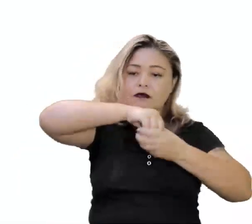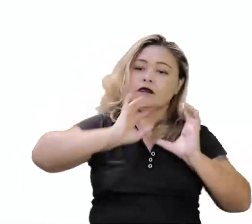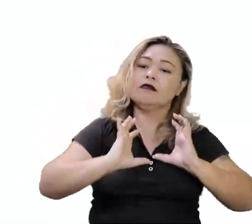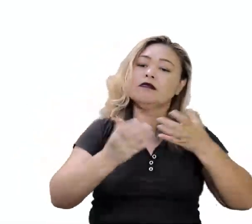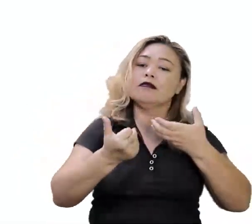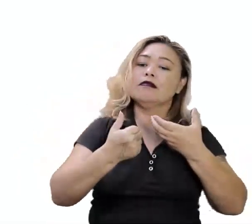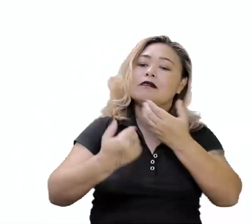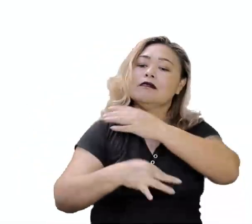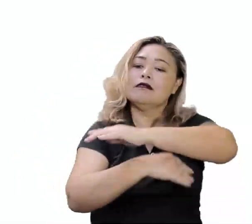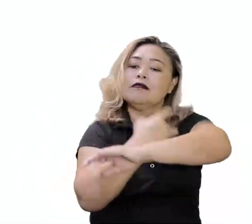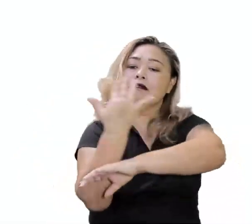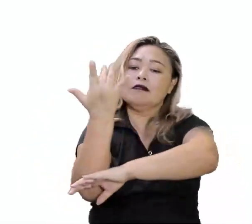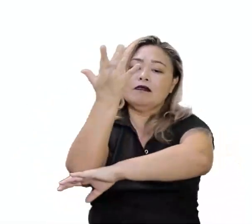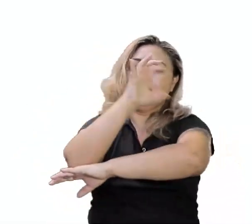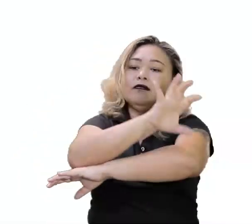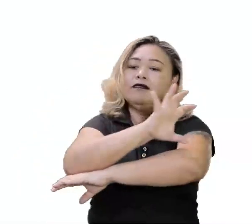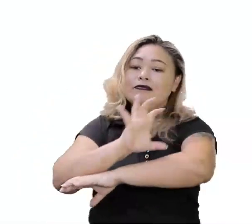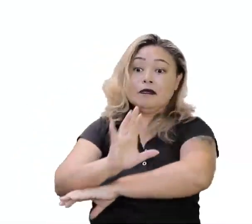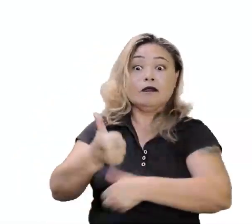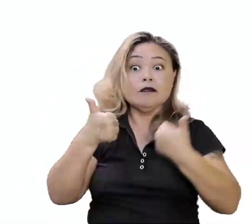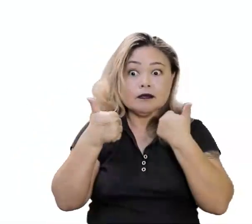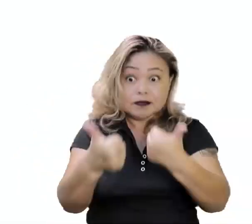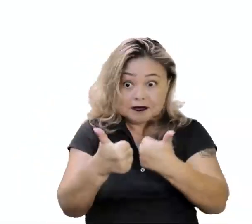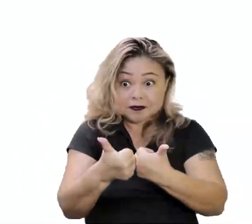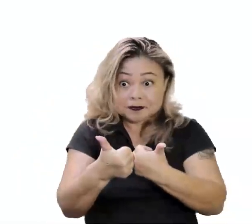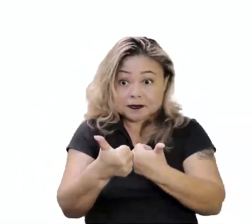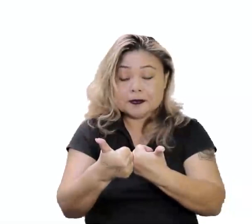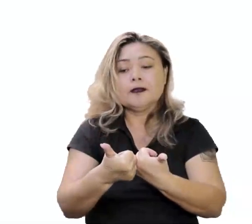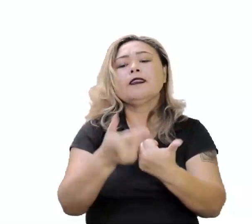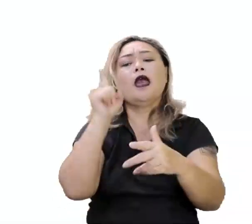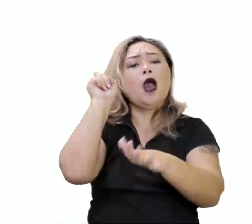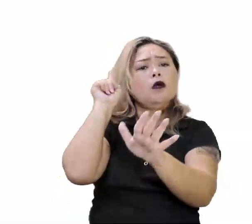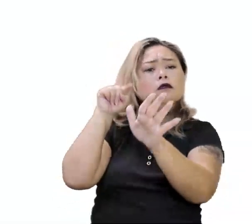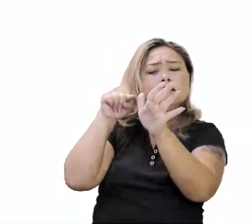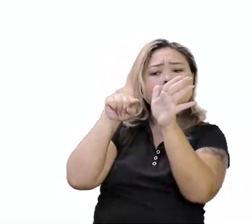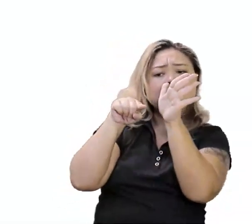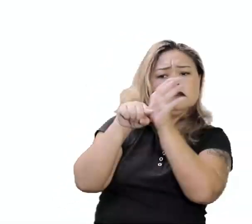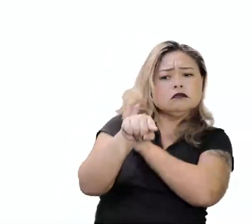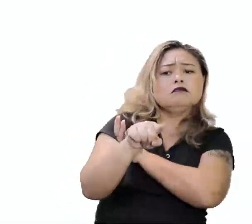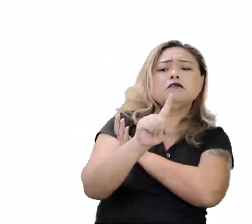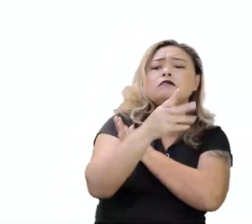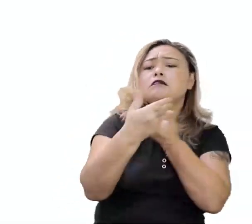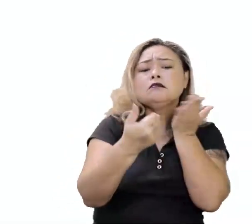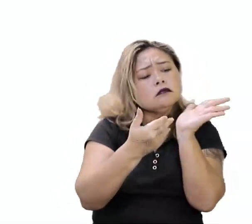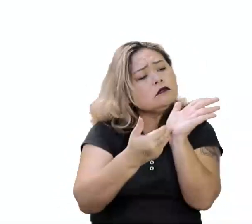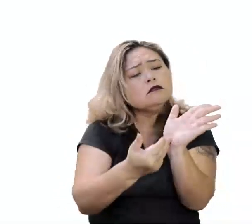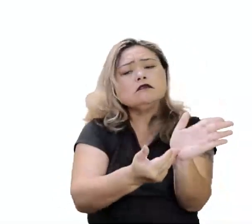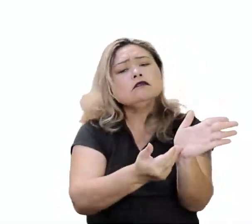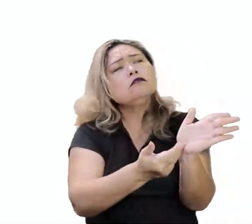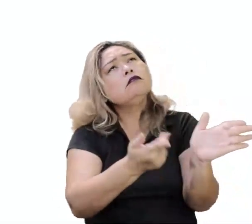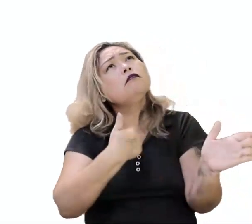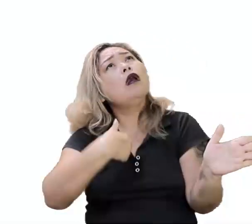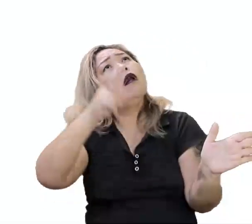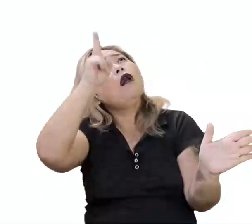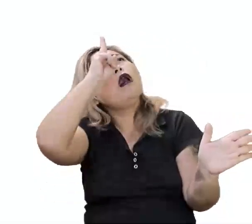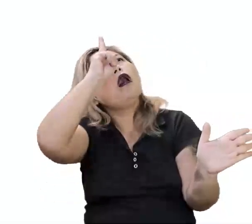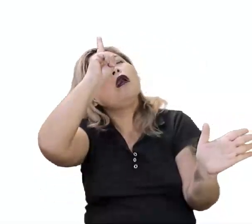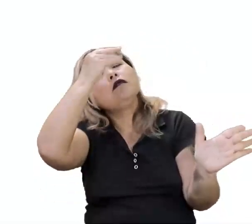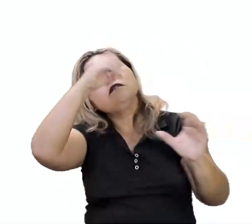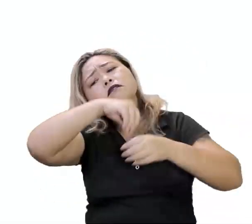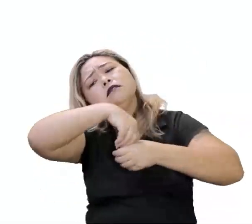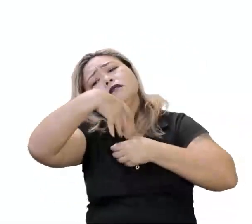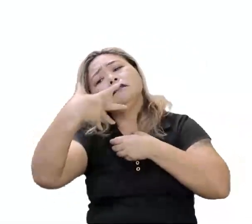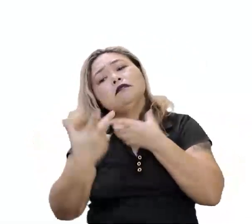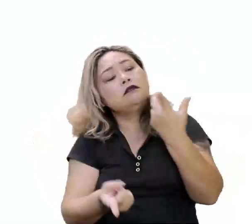nesses ecossistemas. Perfeito, galera? Então, foi uma questão que a gente trouxe para uma revisão lá do